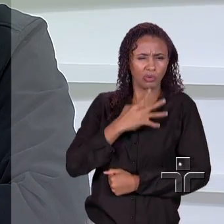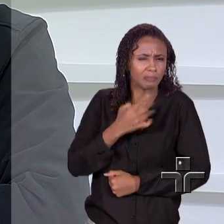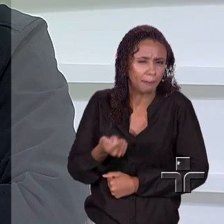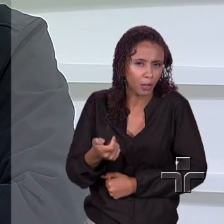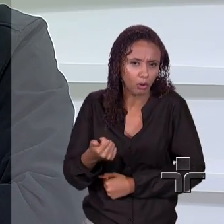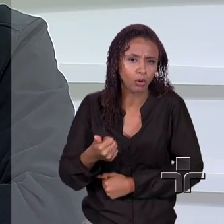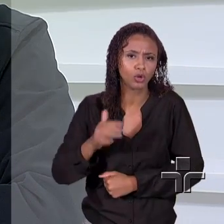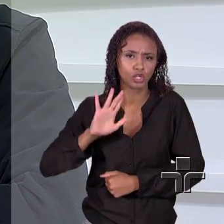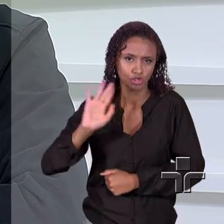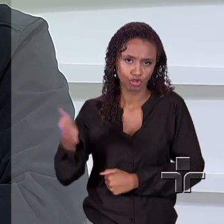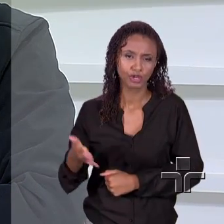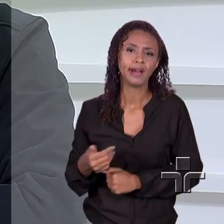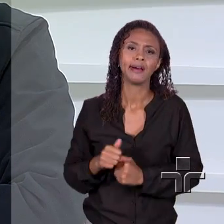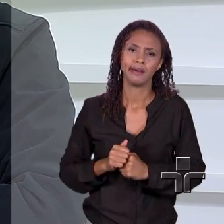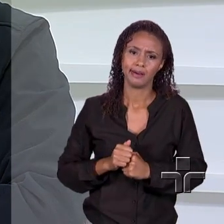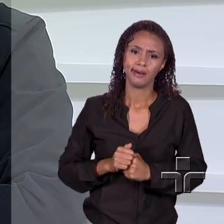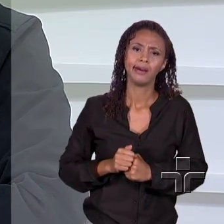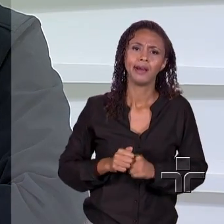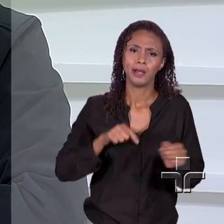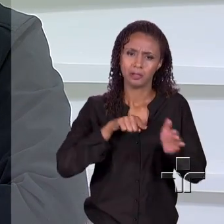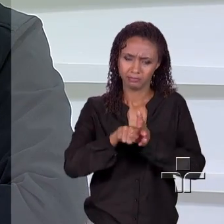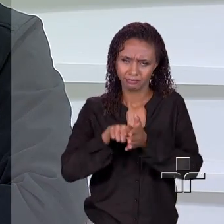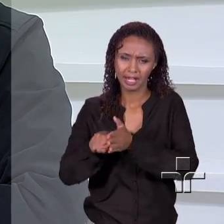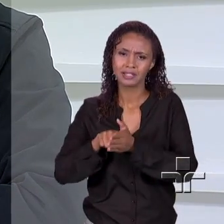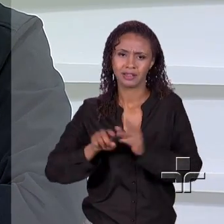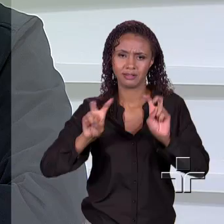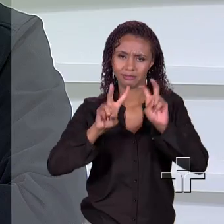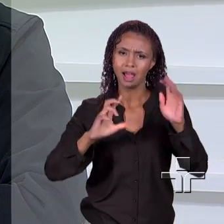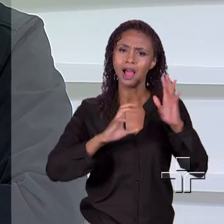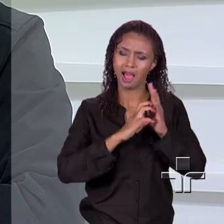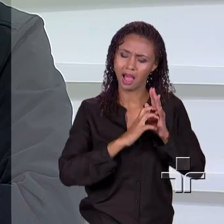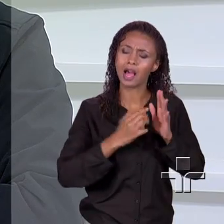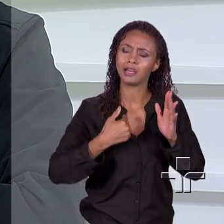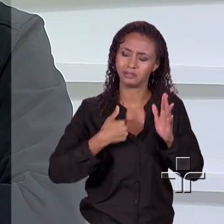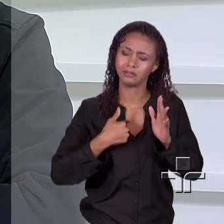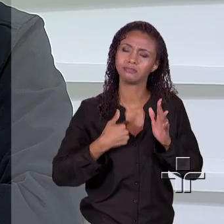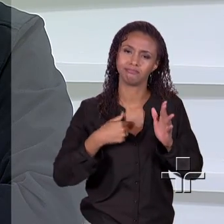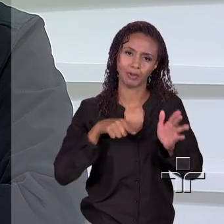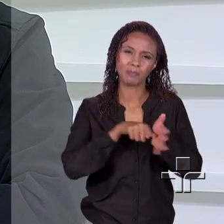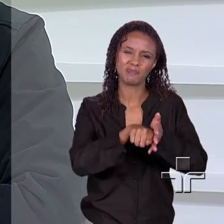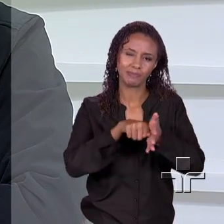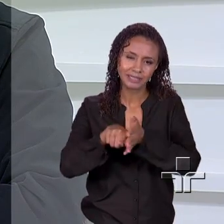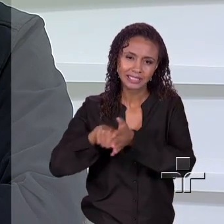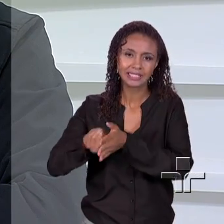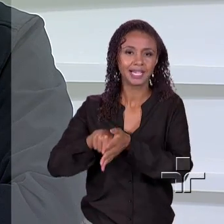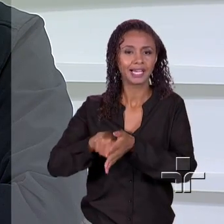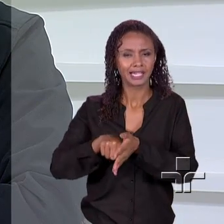tenha feito cobertura de AIDS durante um bom período.